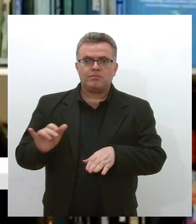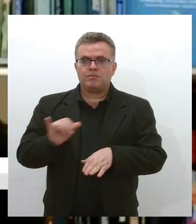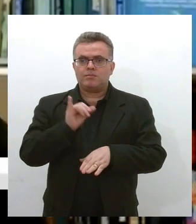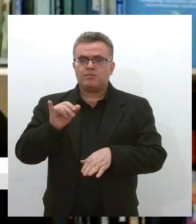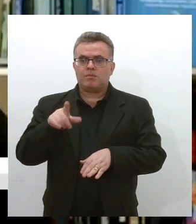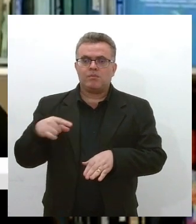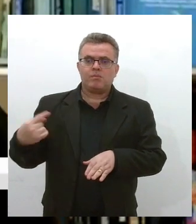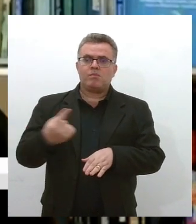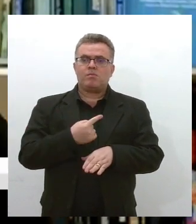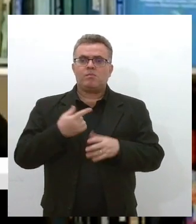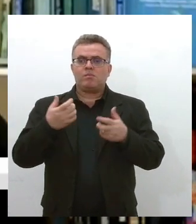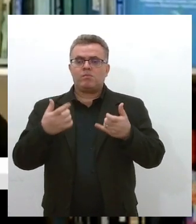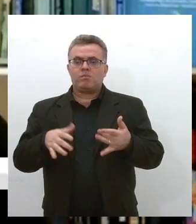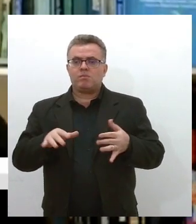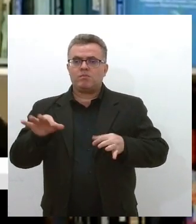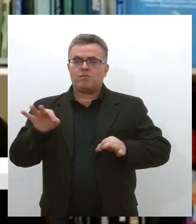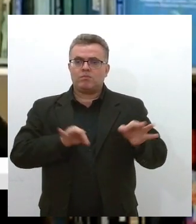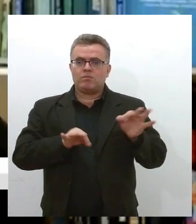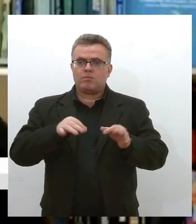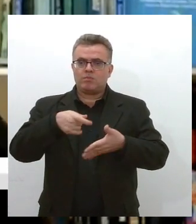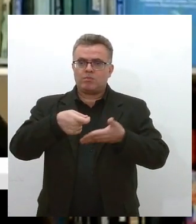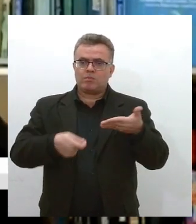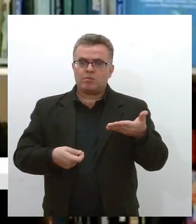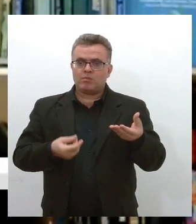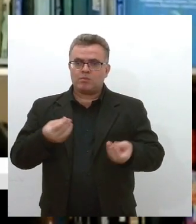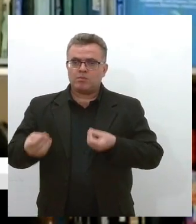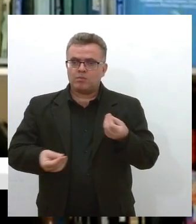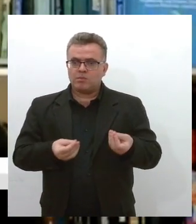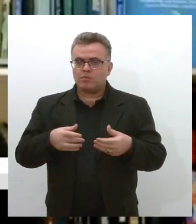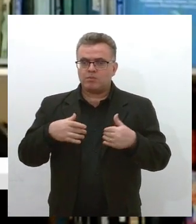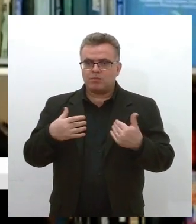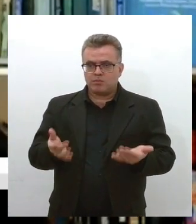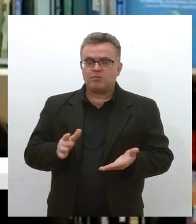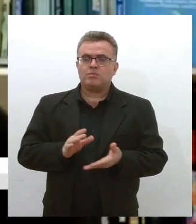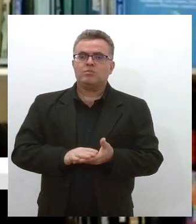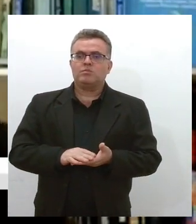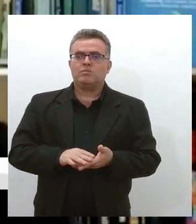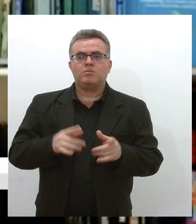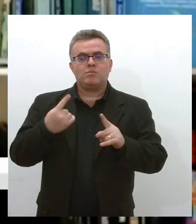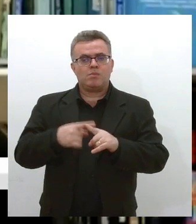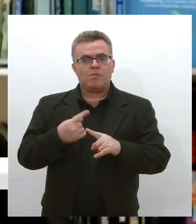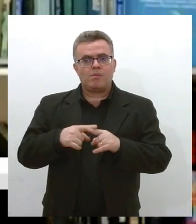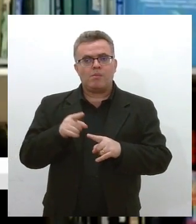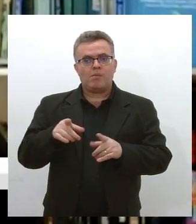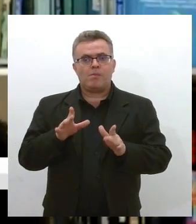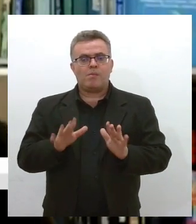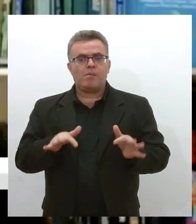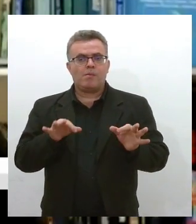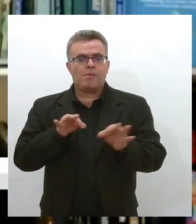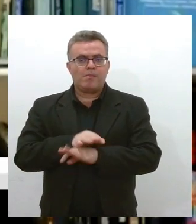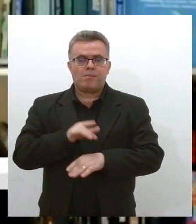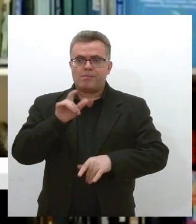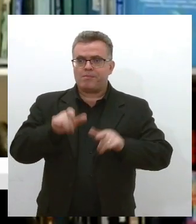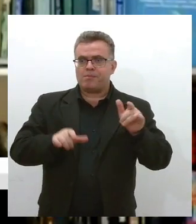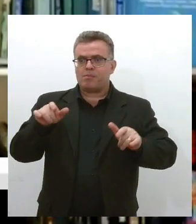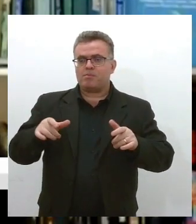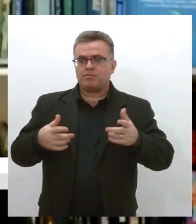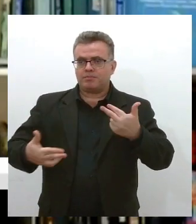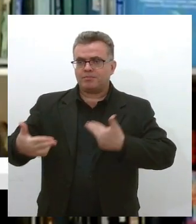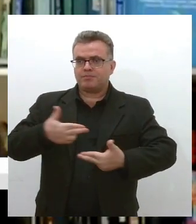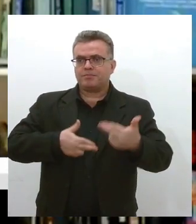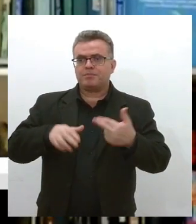uma elaboração desse processo de luto, né? Porque uma vez que você se vincula com uma pessoa e tem uma relação com uma